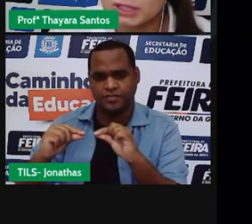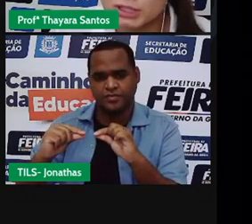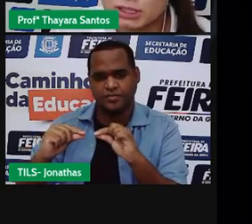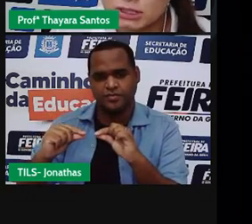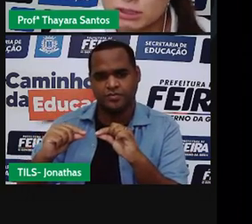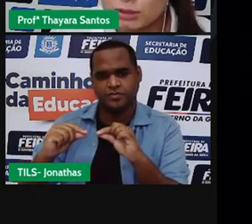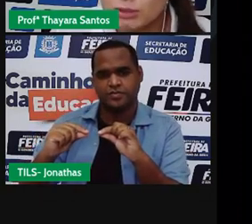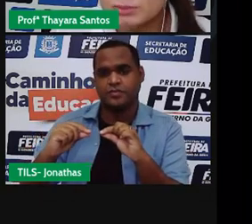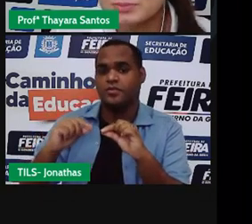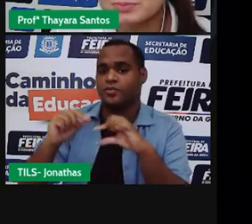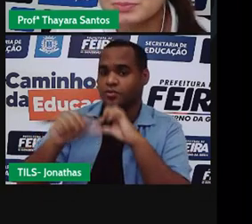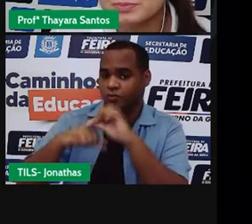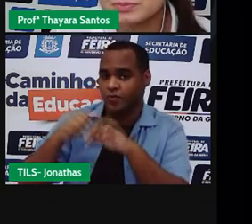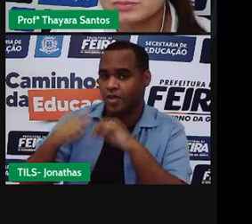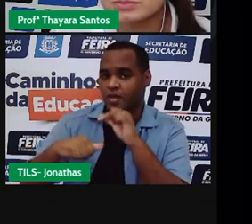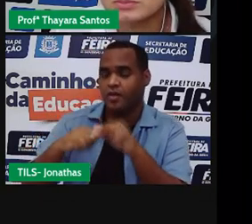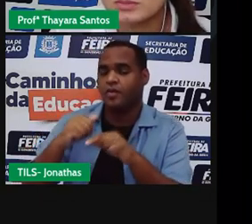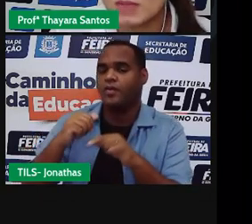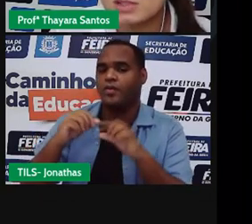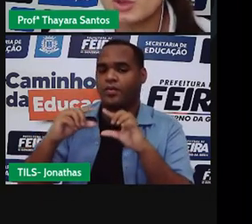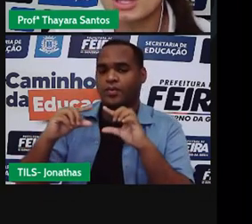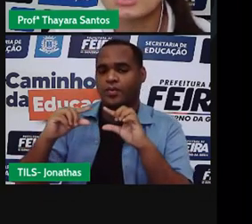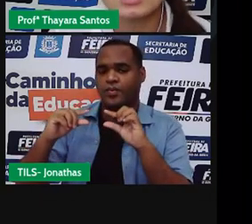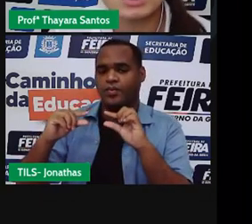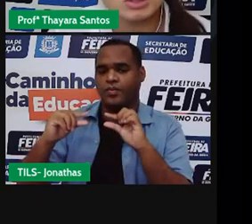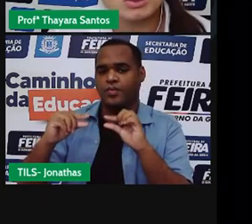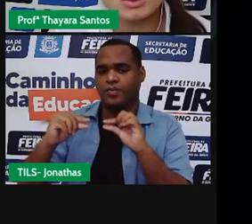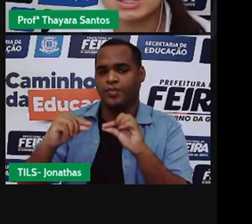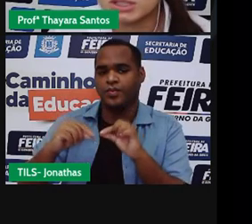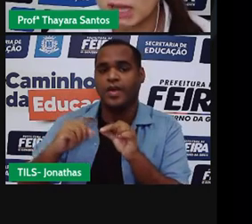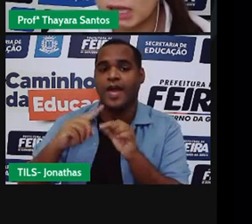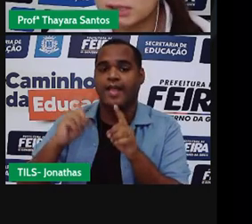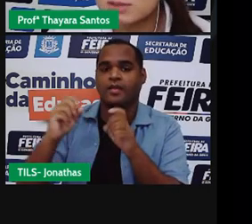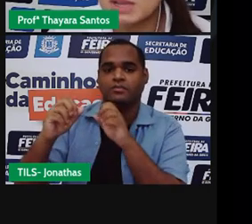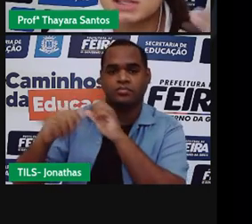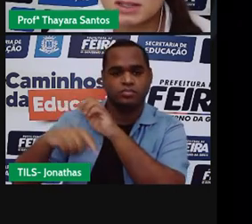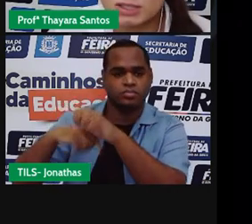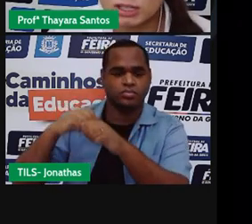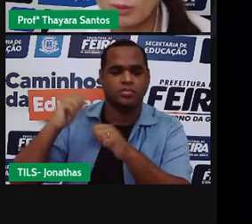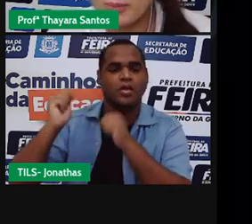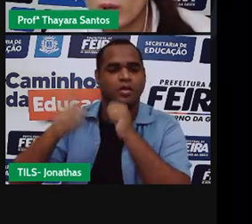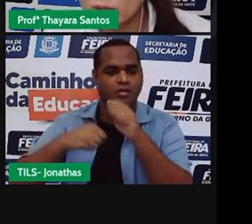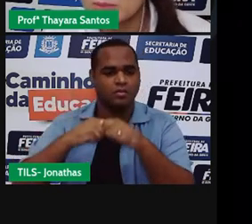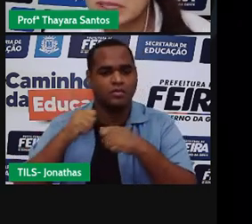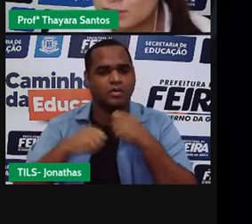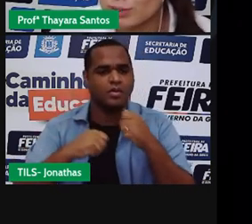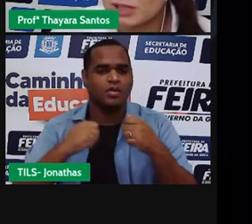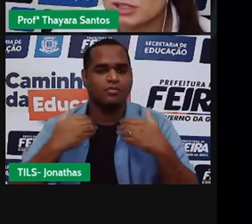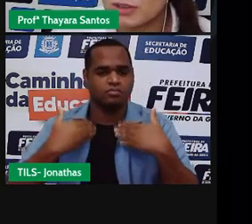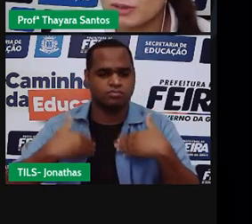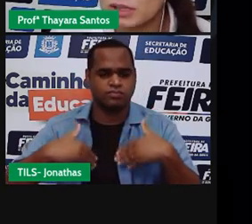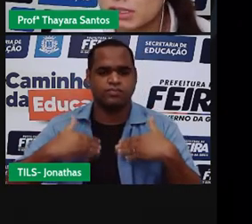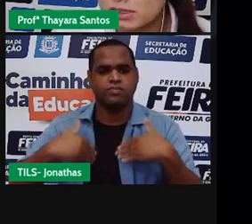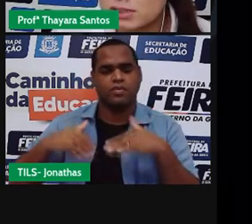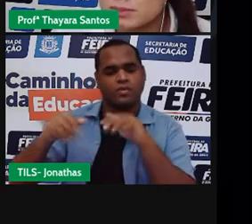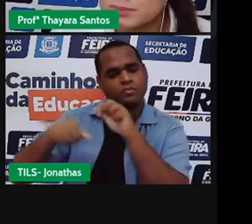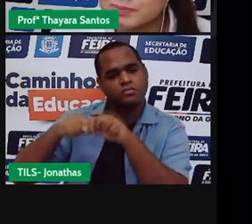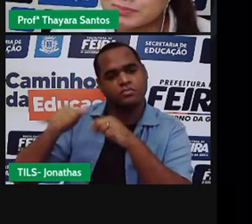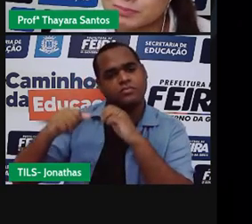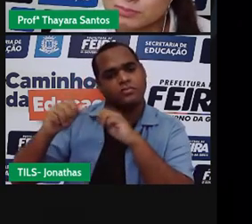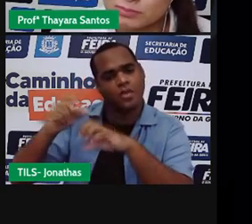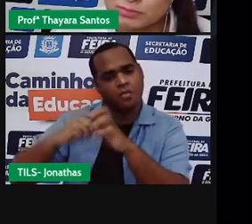está baixando. As moléculas continuam agitadas, mas elas já estão um pouco menos do que estavam